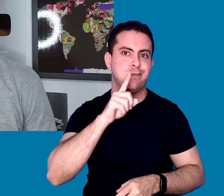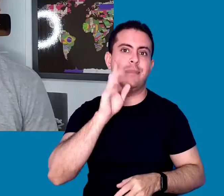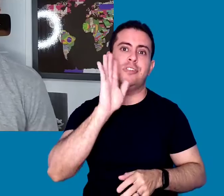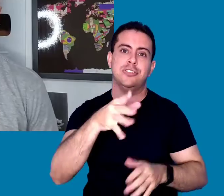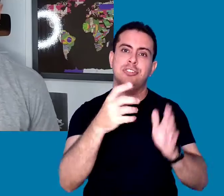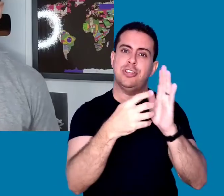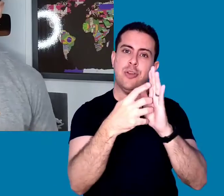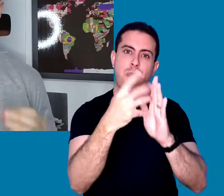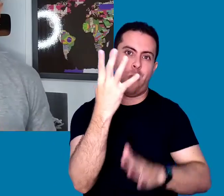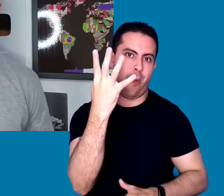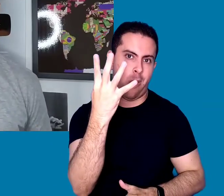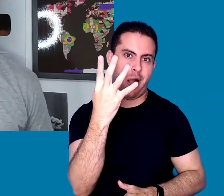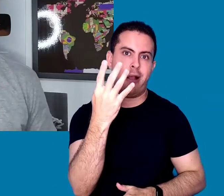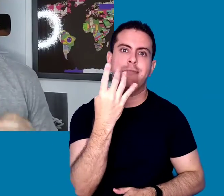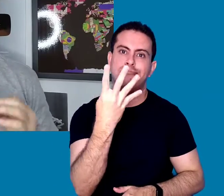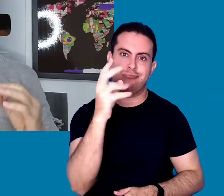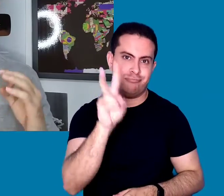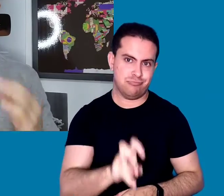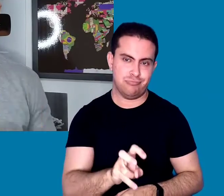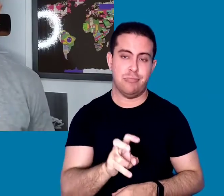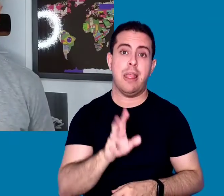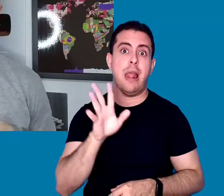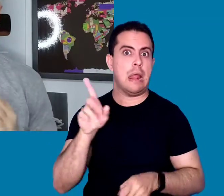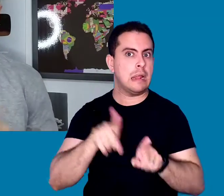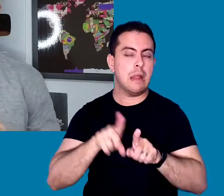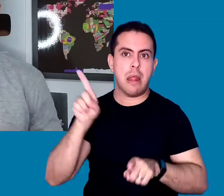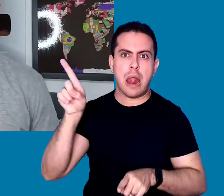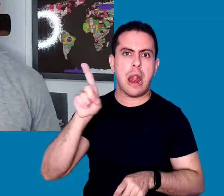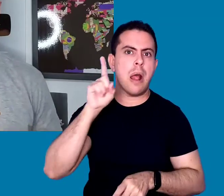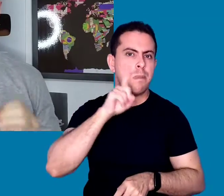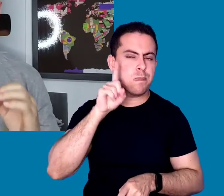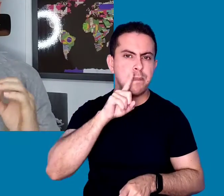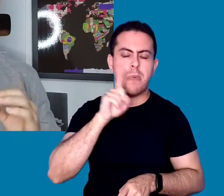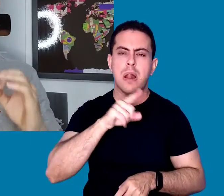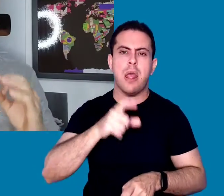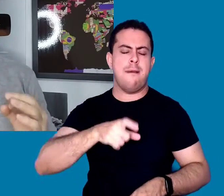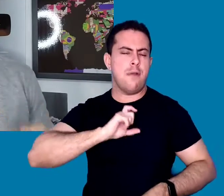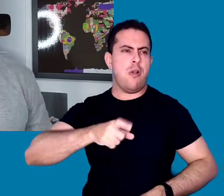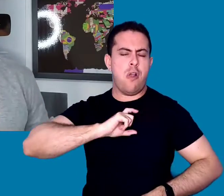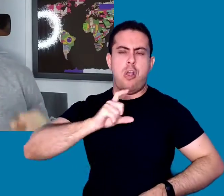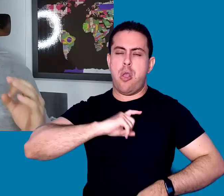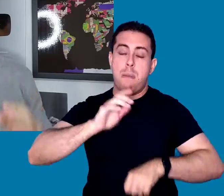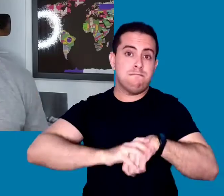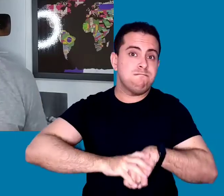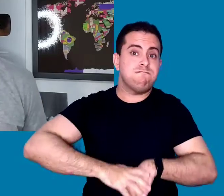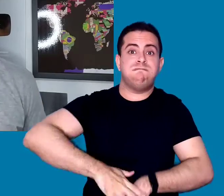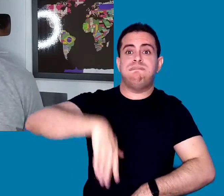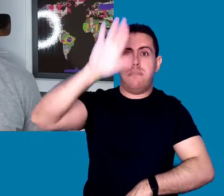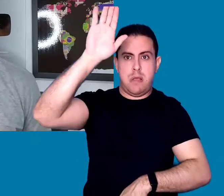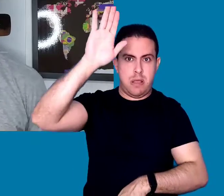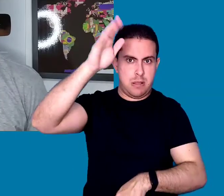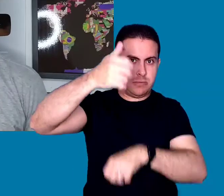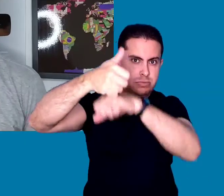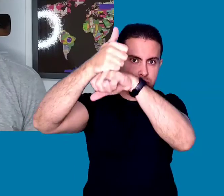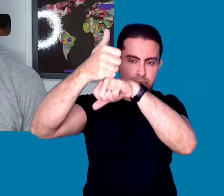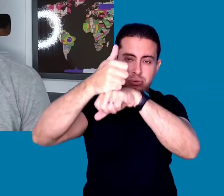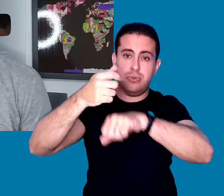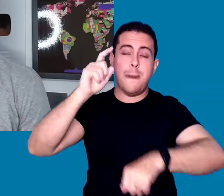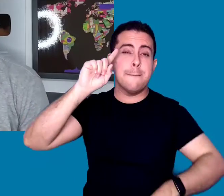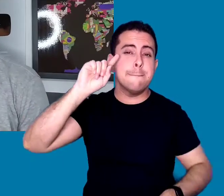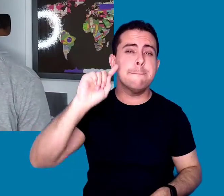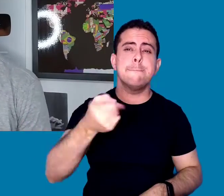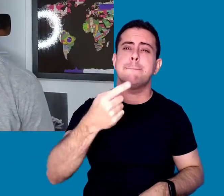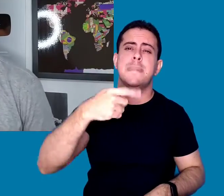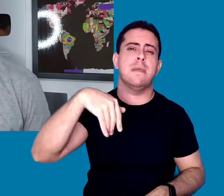Inclusive, esse país é a nação que possui o maior número de medalhas, são mais de 1000 medalhas somente de ouro. No